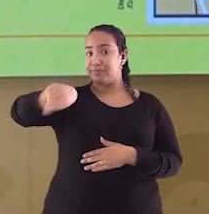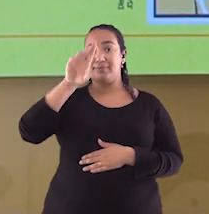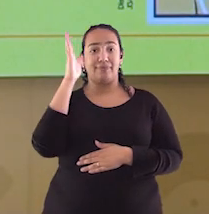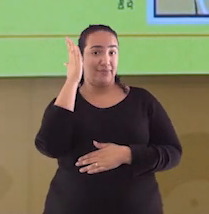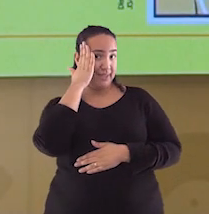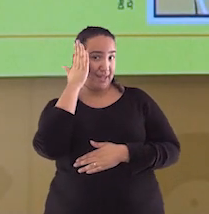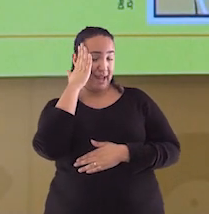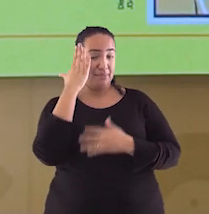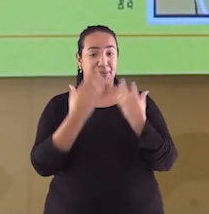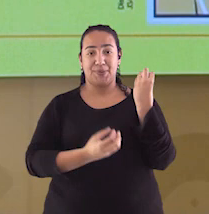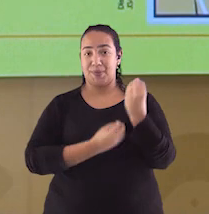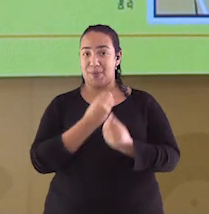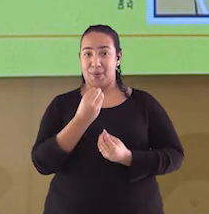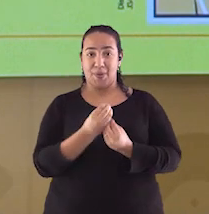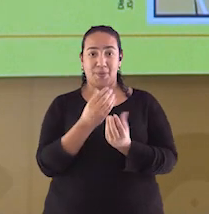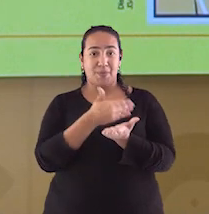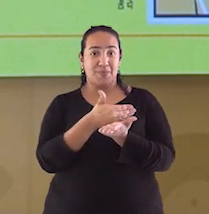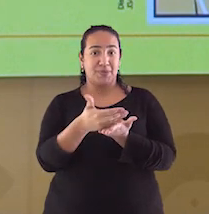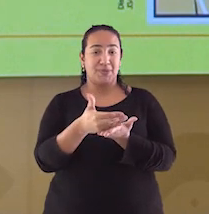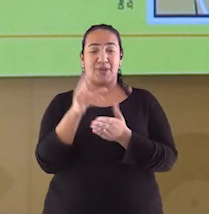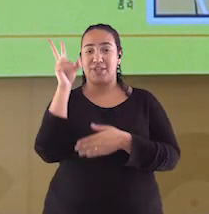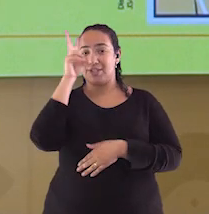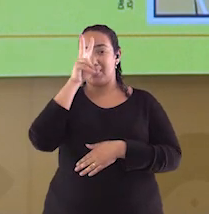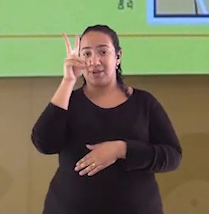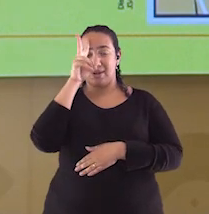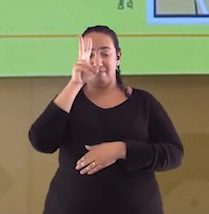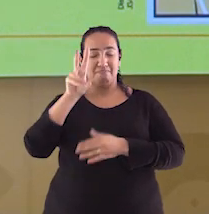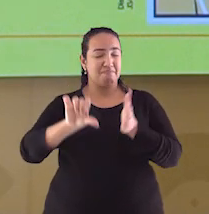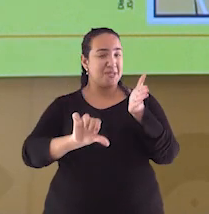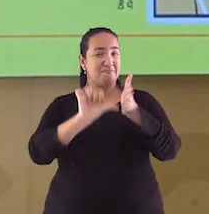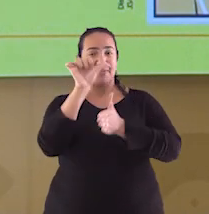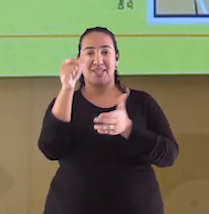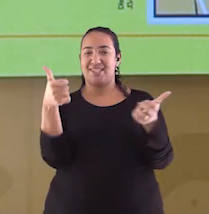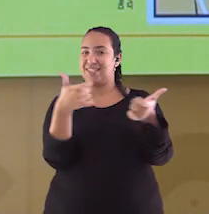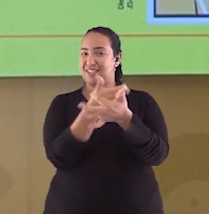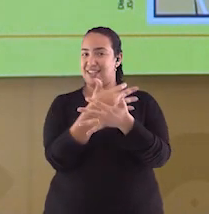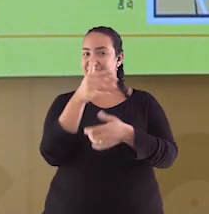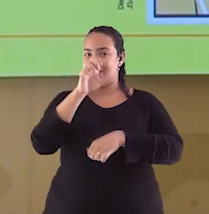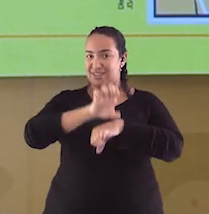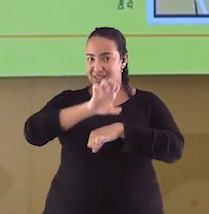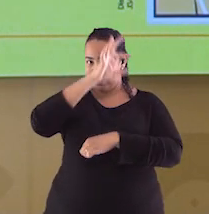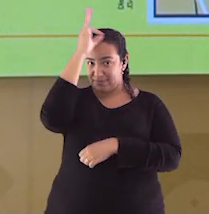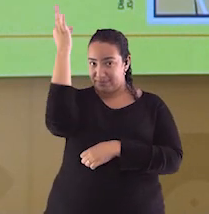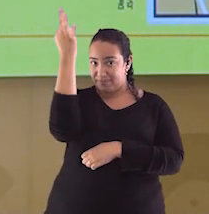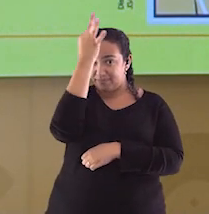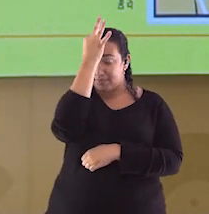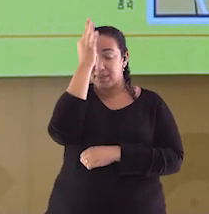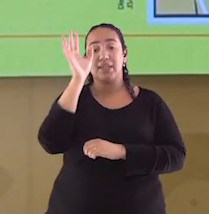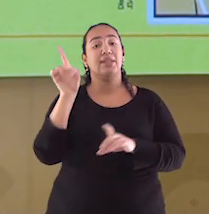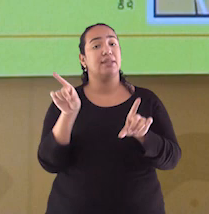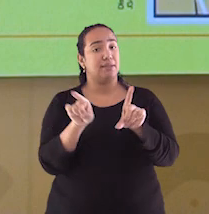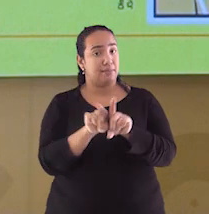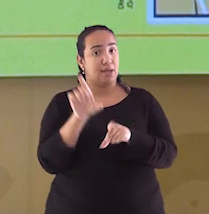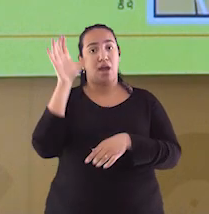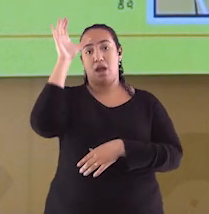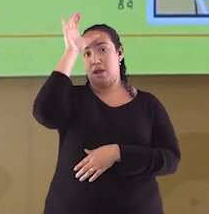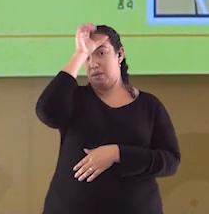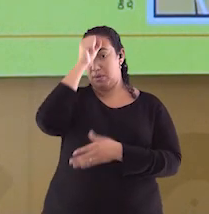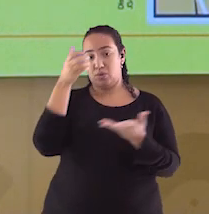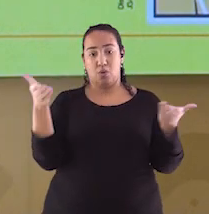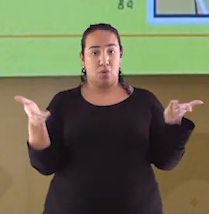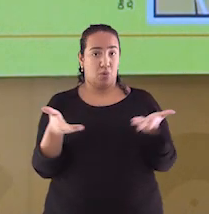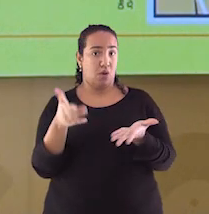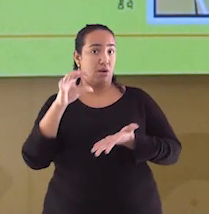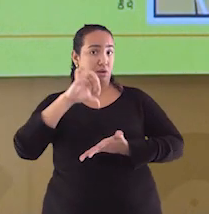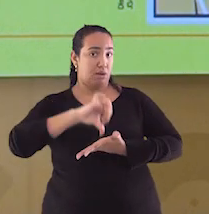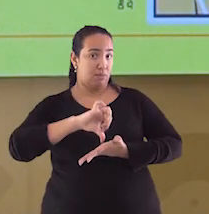como começou a história da primeira cidade do nosso estado e também sabe um pouquinho sobre a nossa capital,